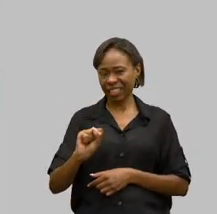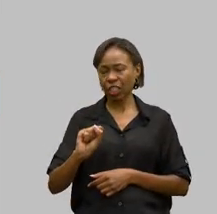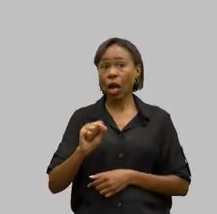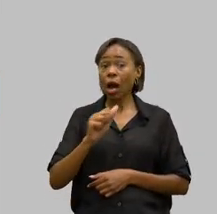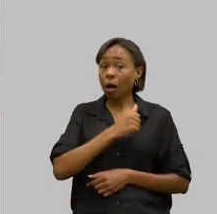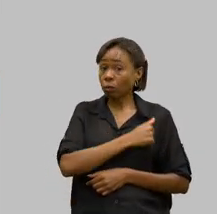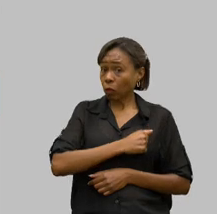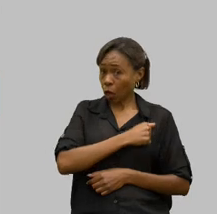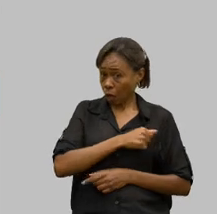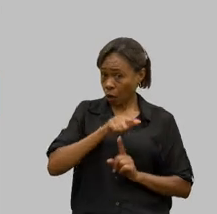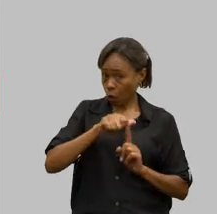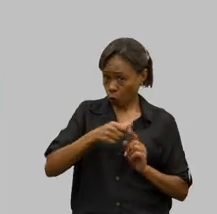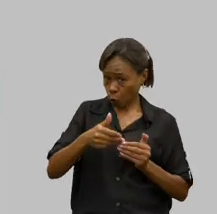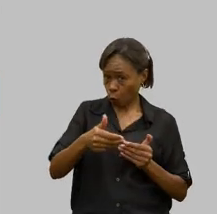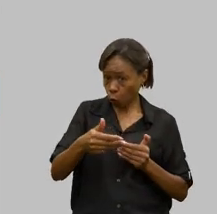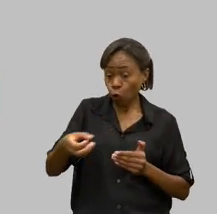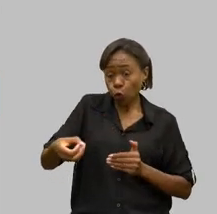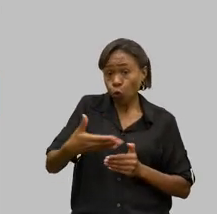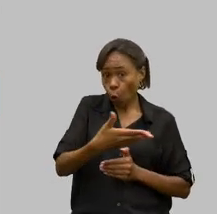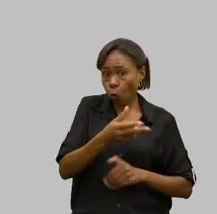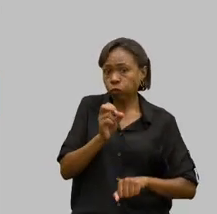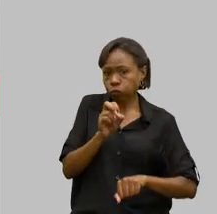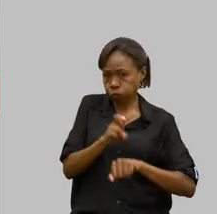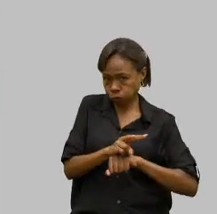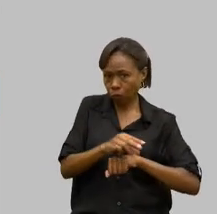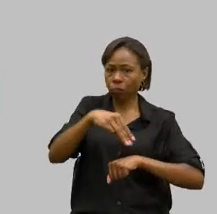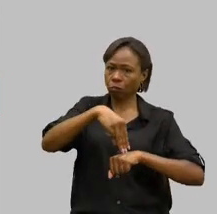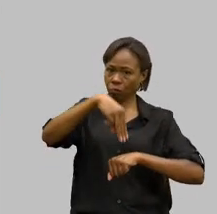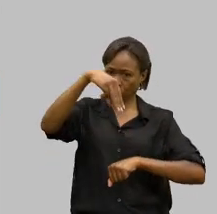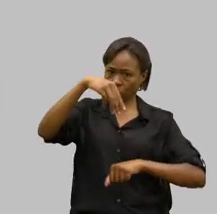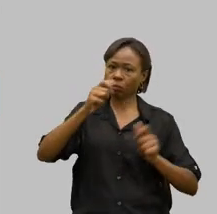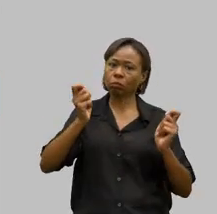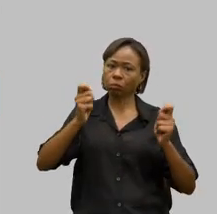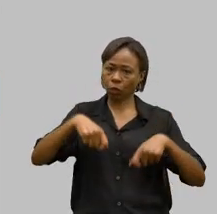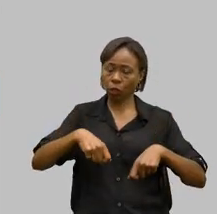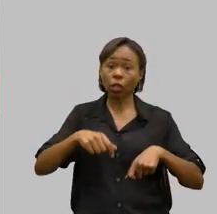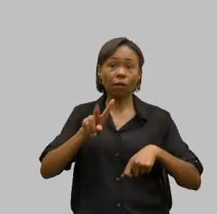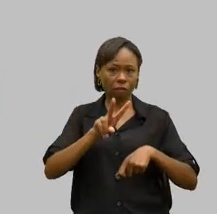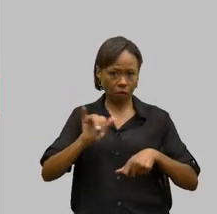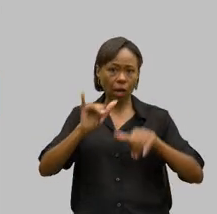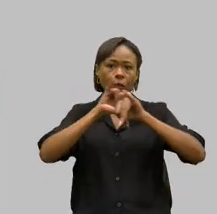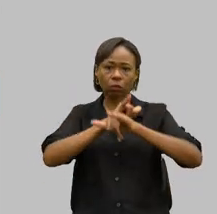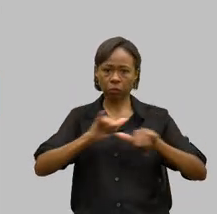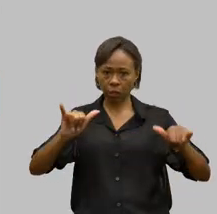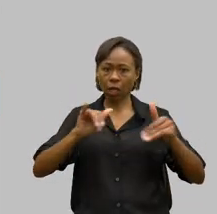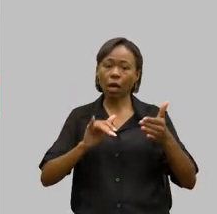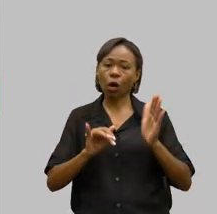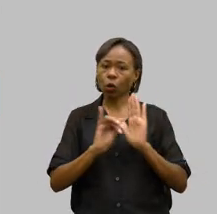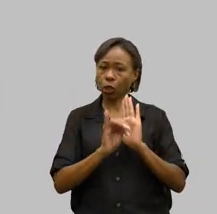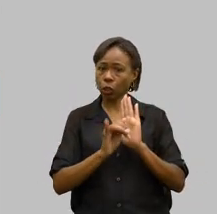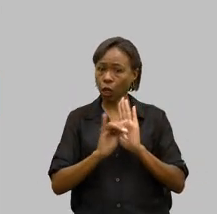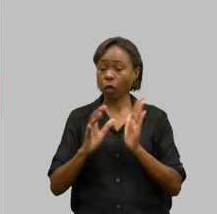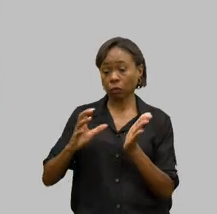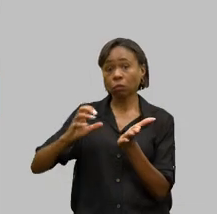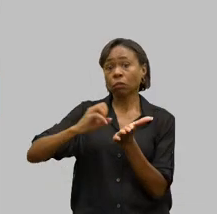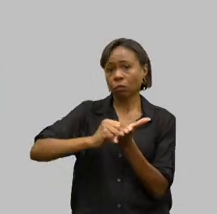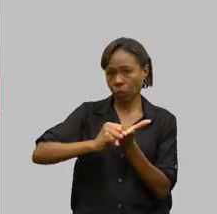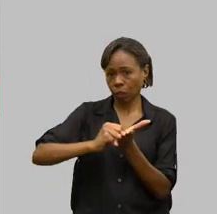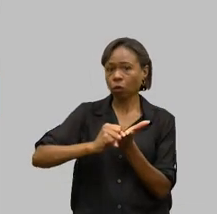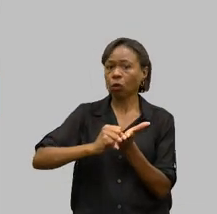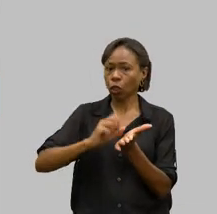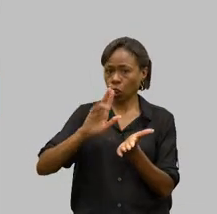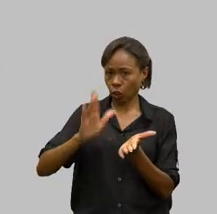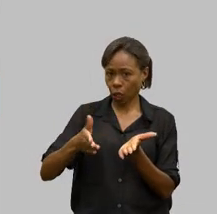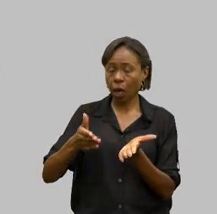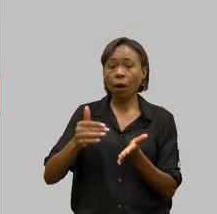poderão se ingressar para fazer mestrado. Então, será publicado, já está publicado o edital de credenciamento das instituições, e iremos investir